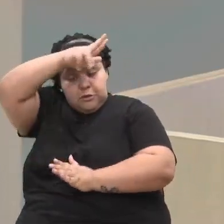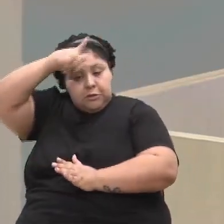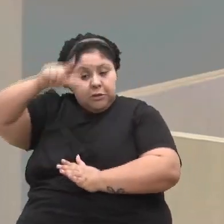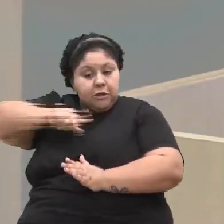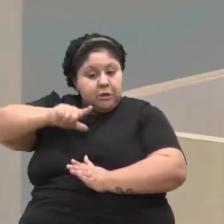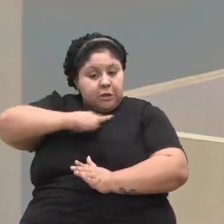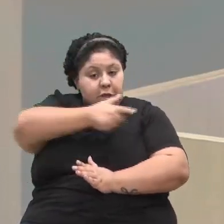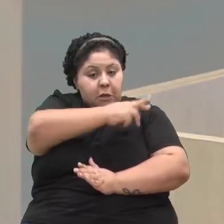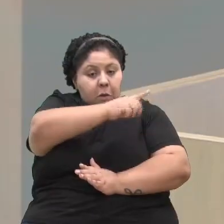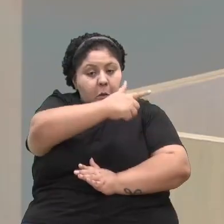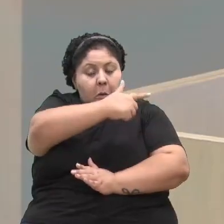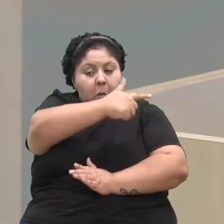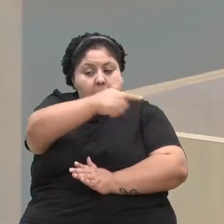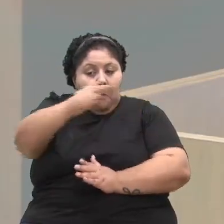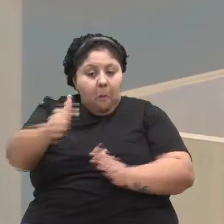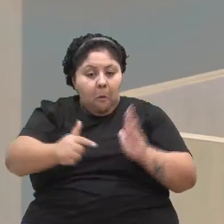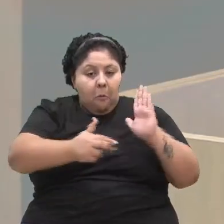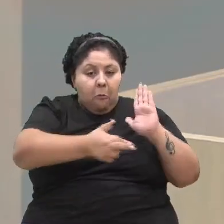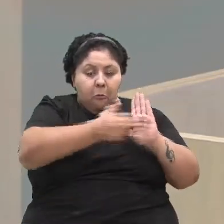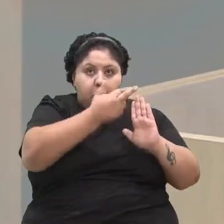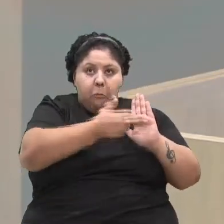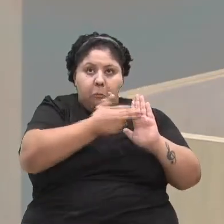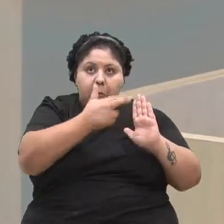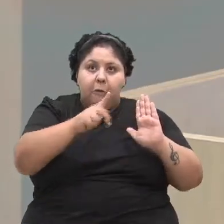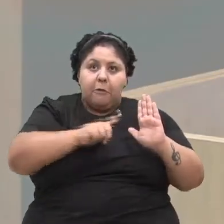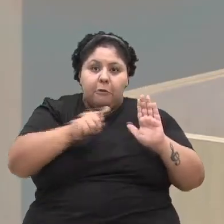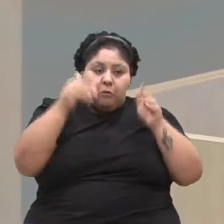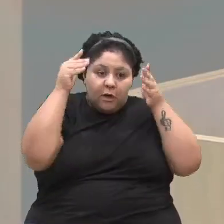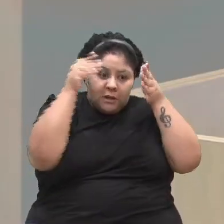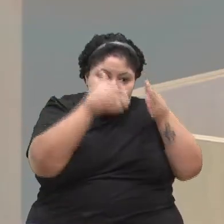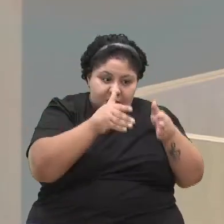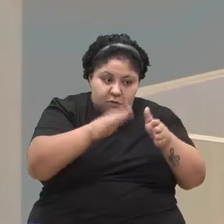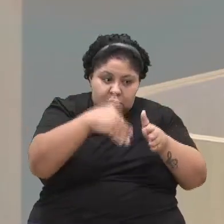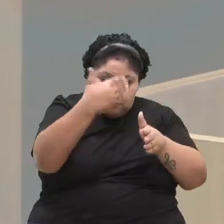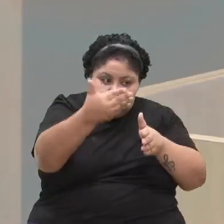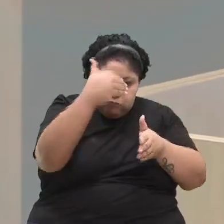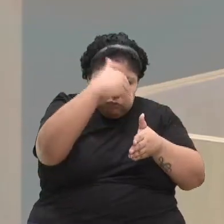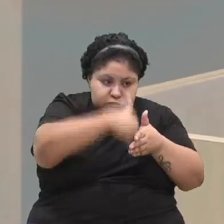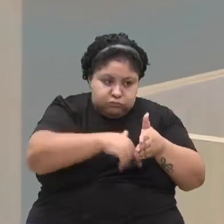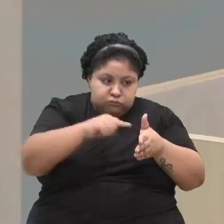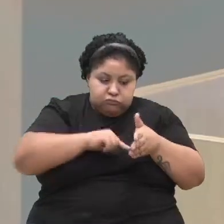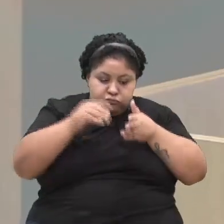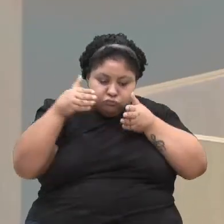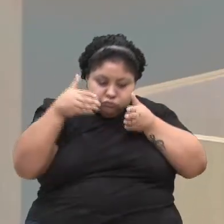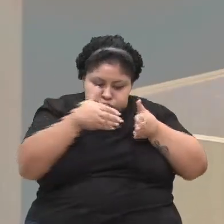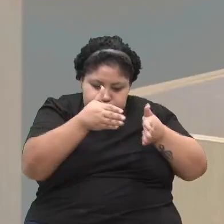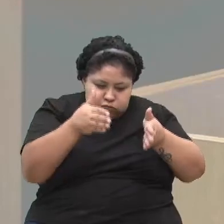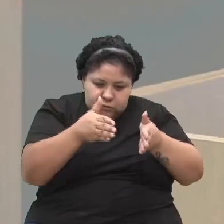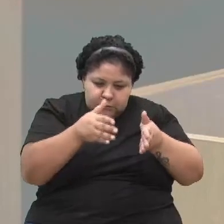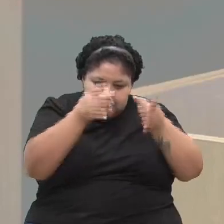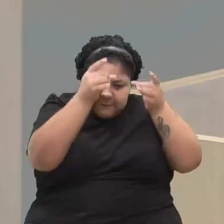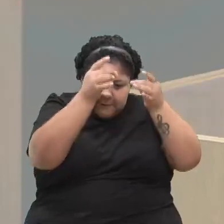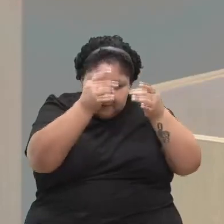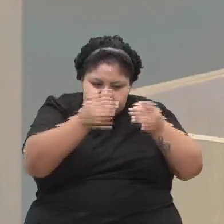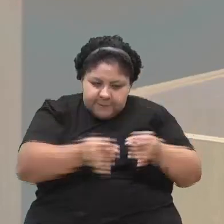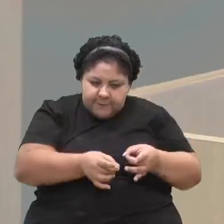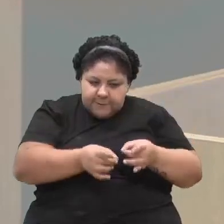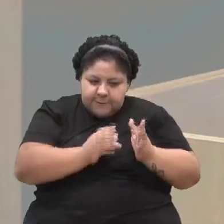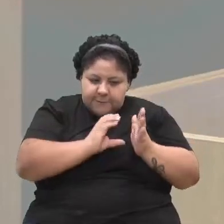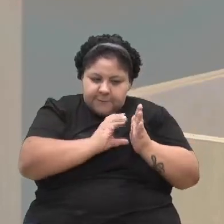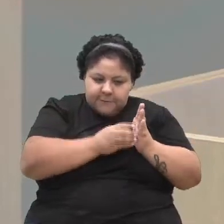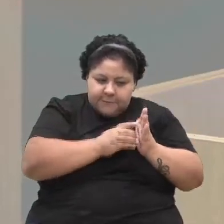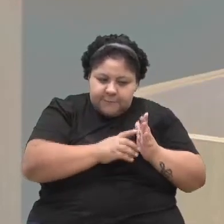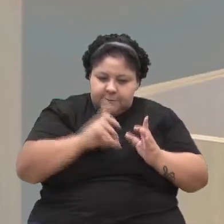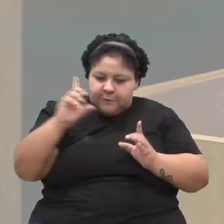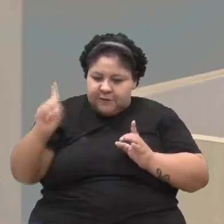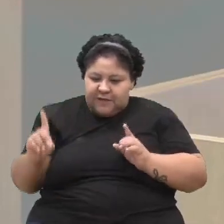funciona. Em verdade, temos que estar atentos nas próximas eleições. Temos caminhos muito bem definidos, partidos de direita,